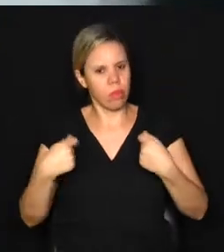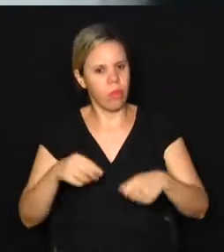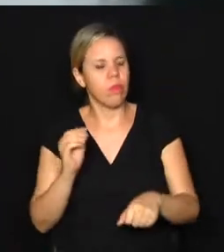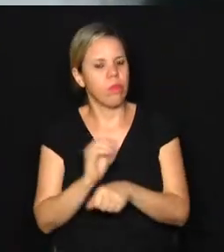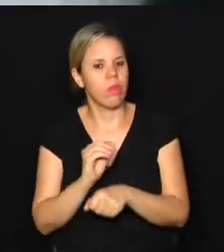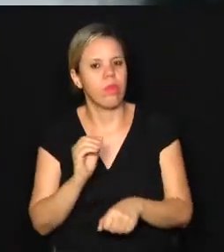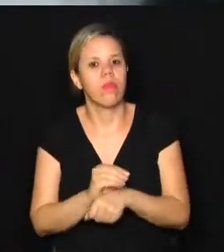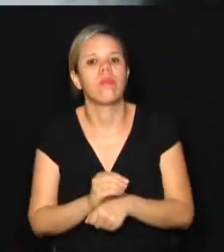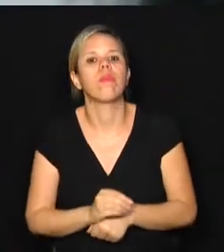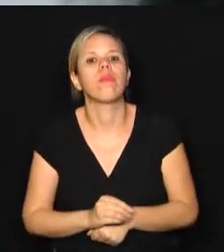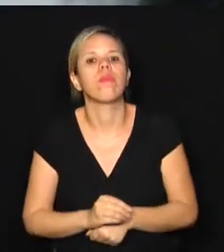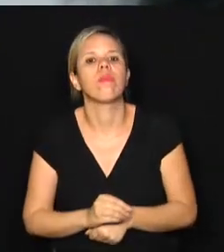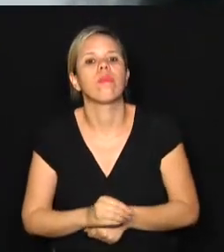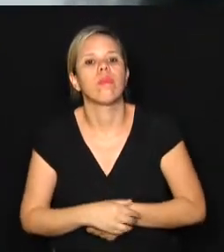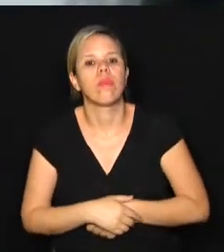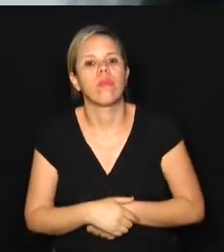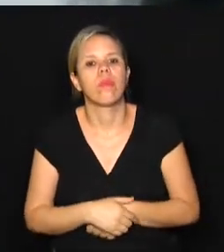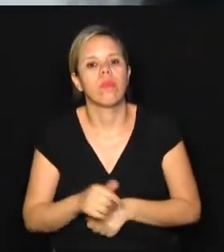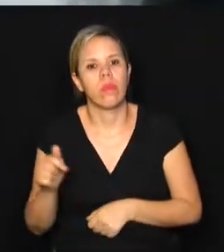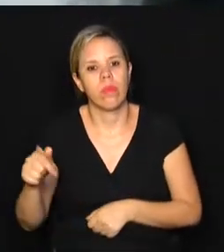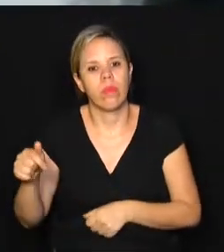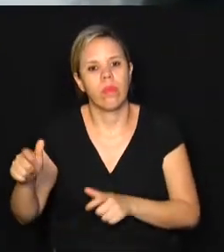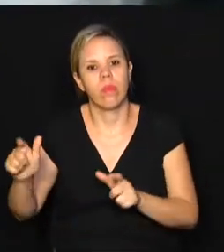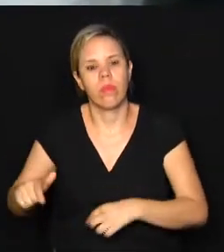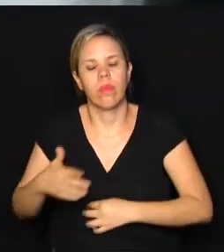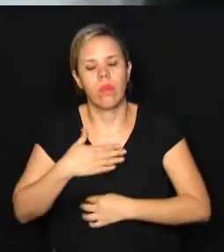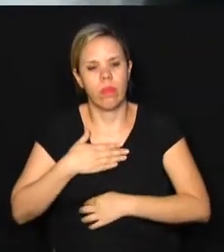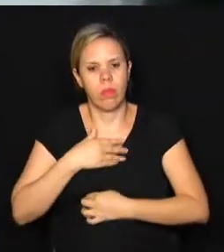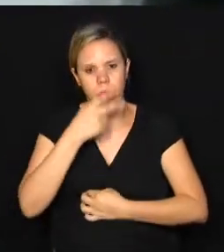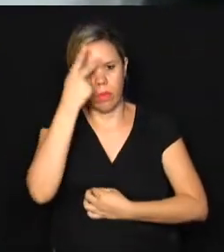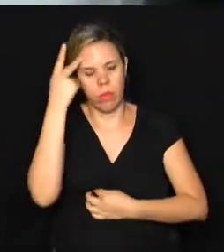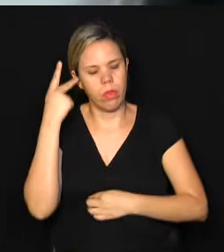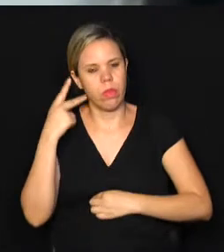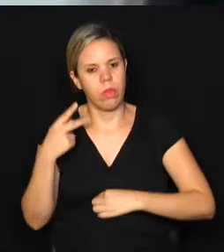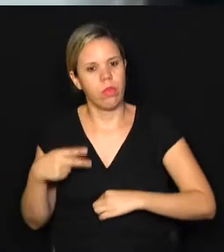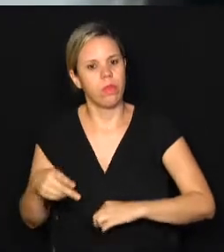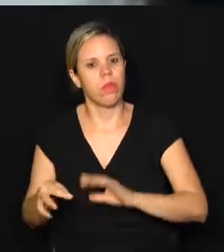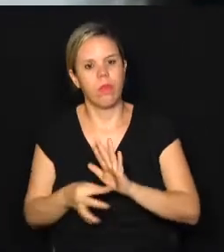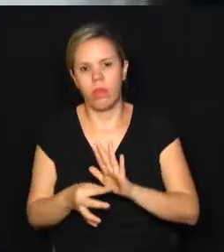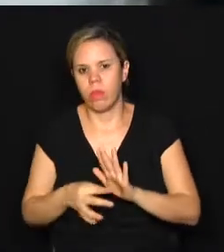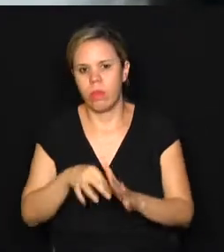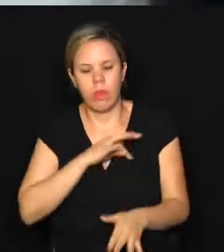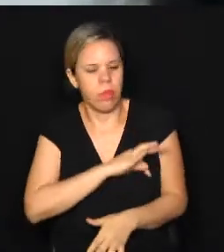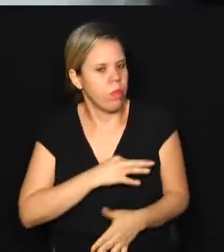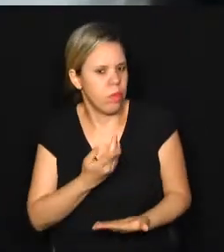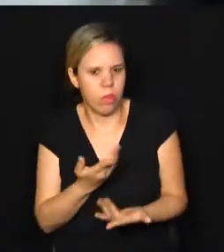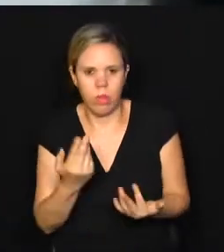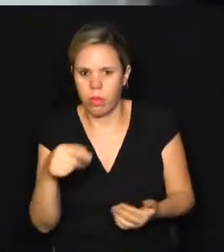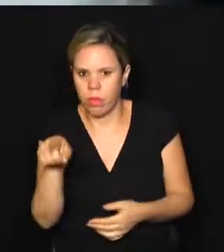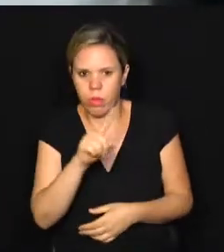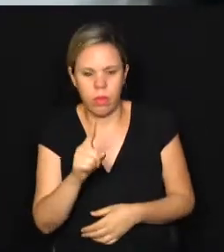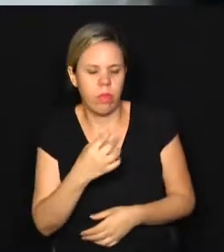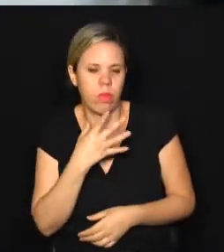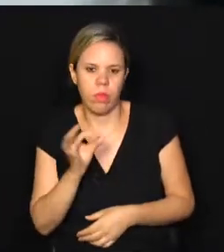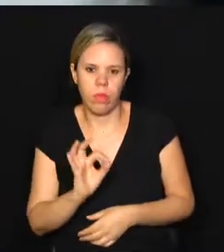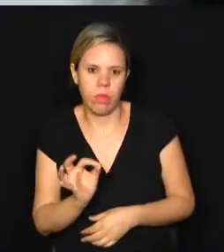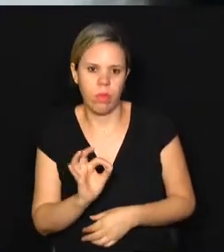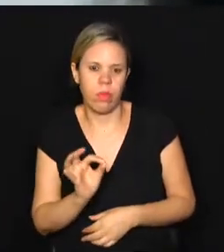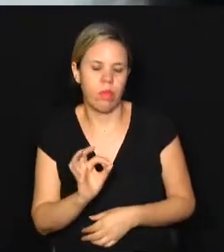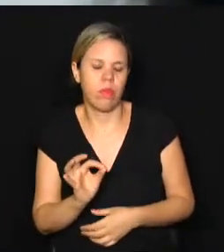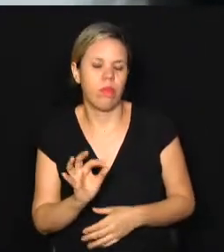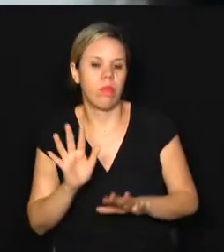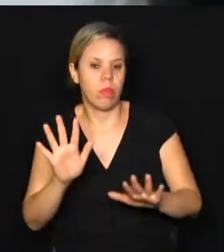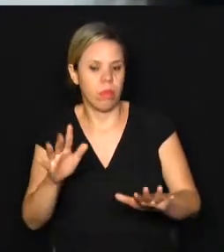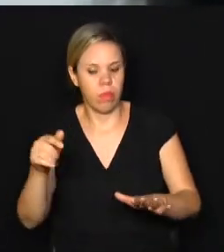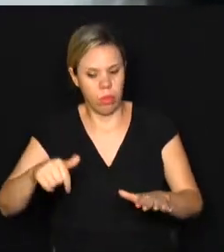preservada. O ponto aqui, na minha pessoal opinião, que não sou técnico como vocês, não conheço, não tenho skill de vocês, mas